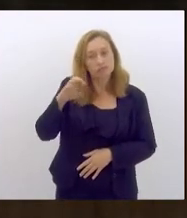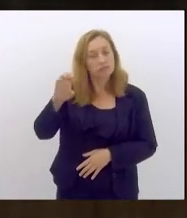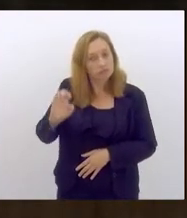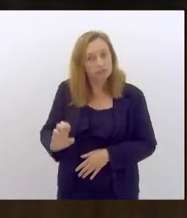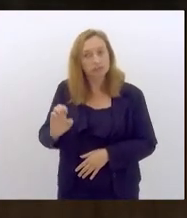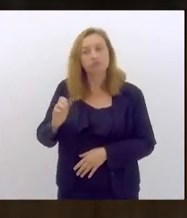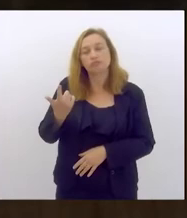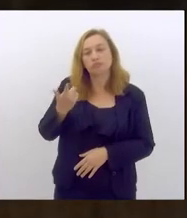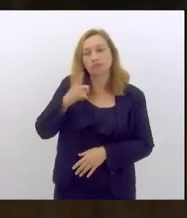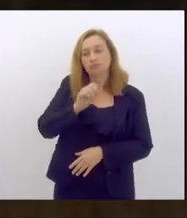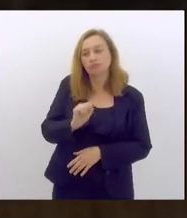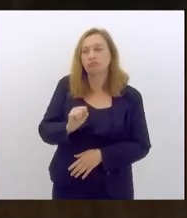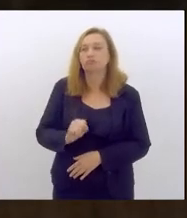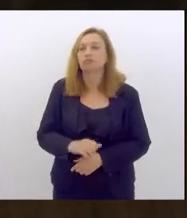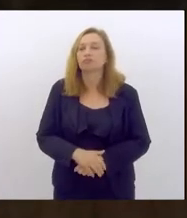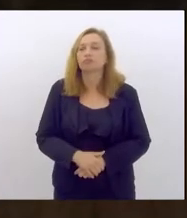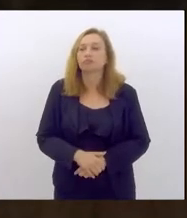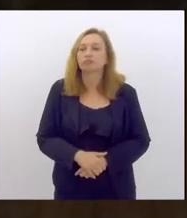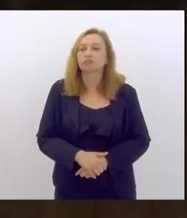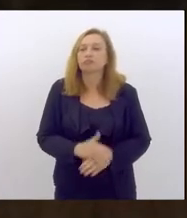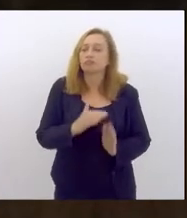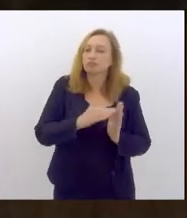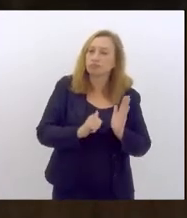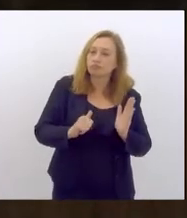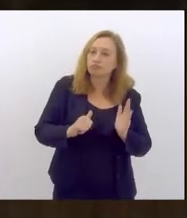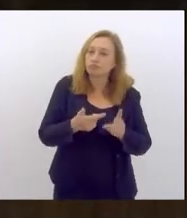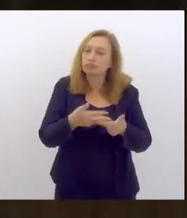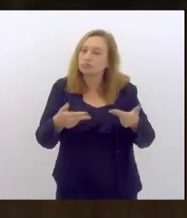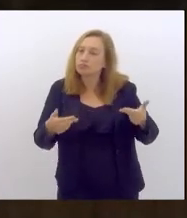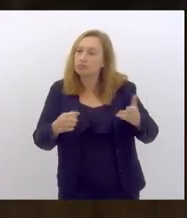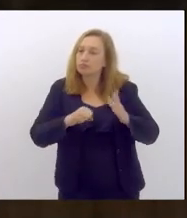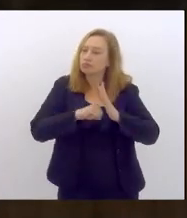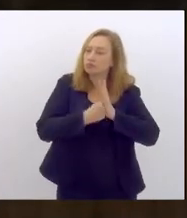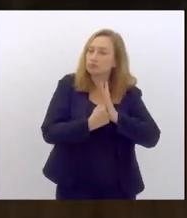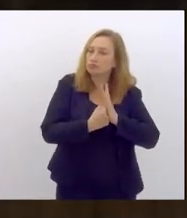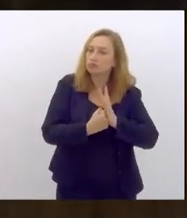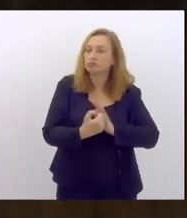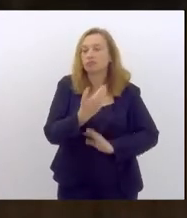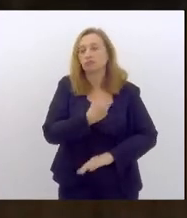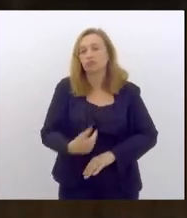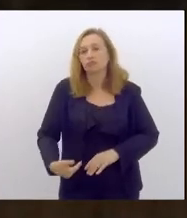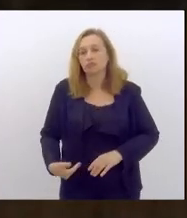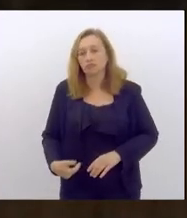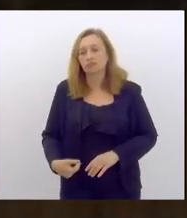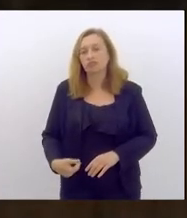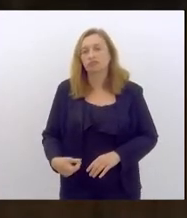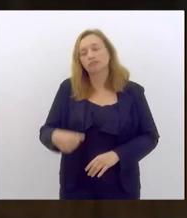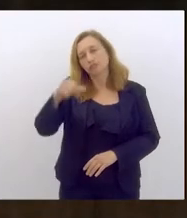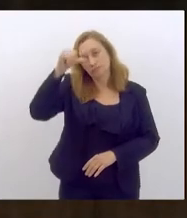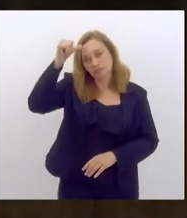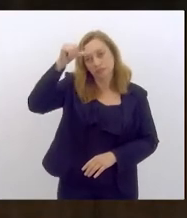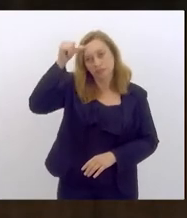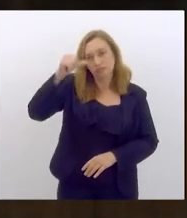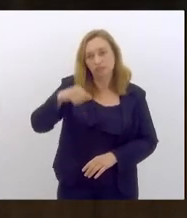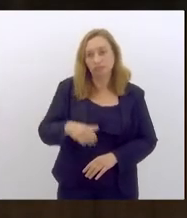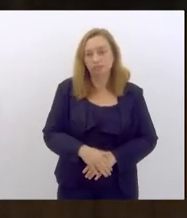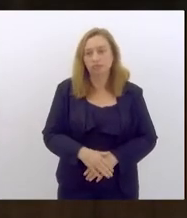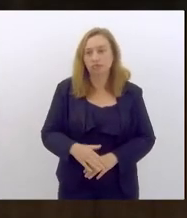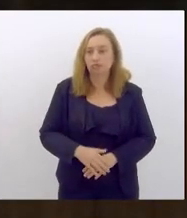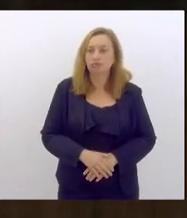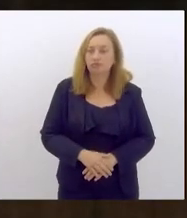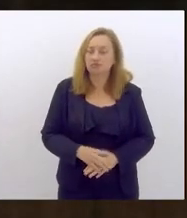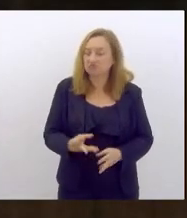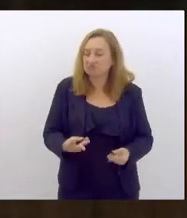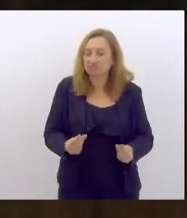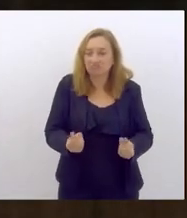aí, né, derrubar vários vetos do governador Cláudio Castro, que,